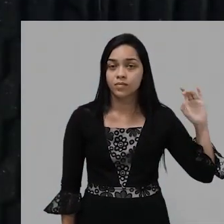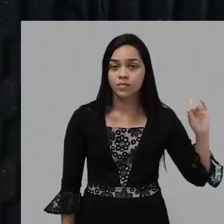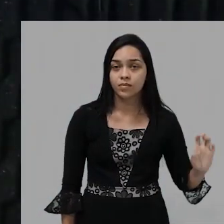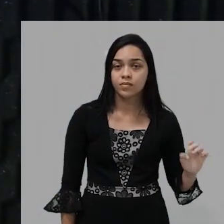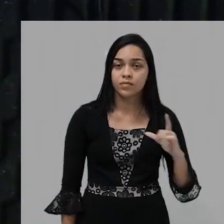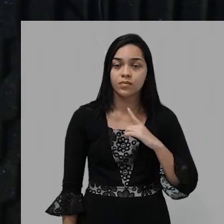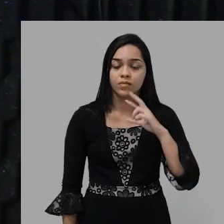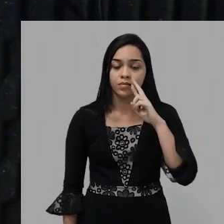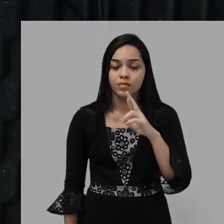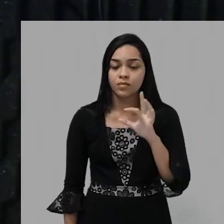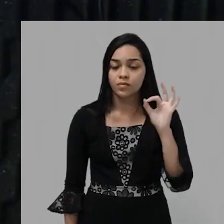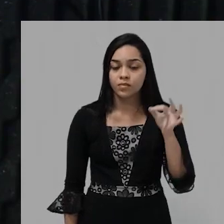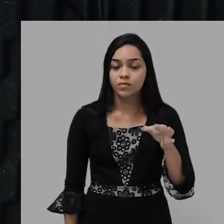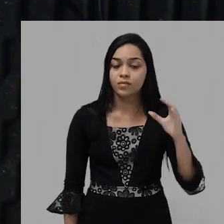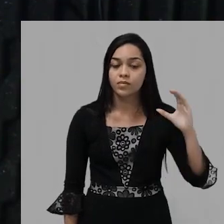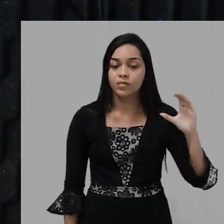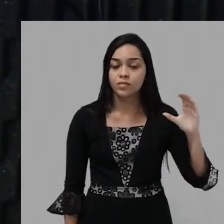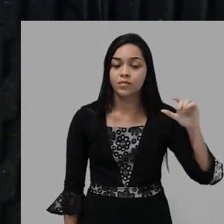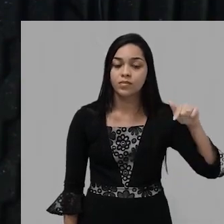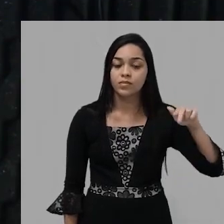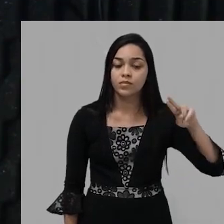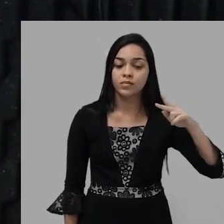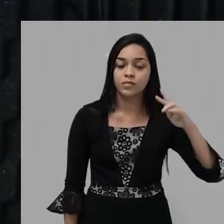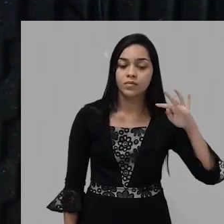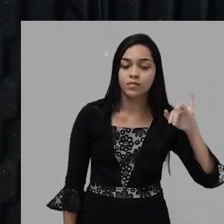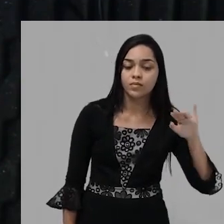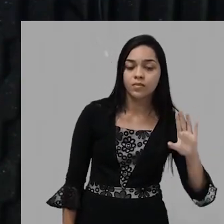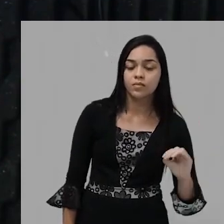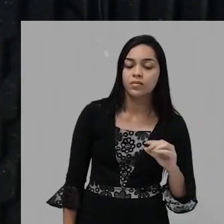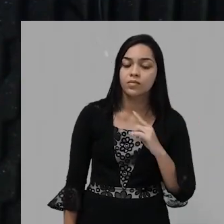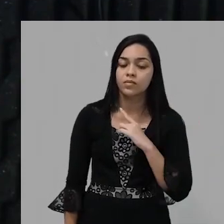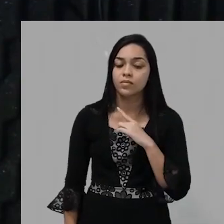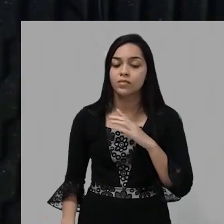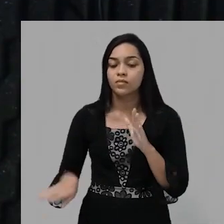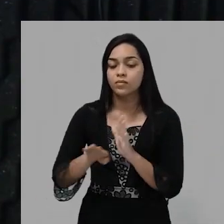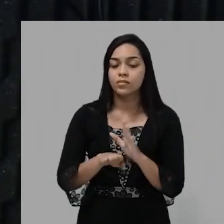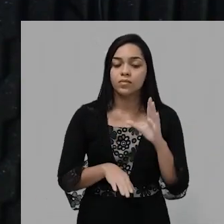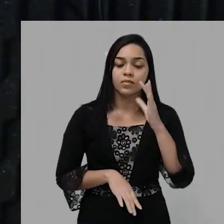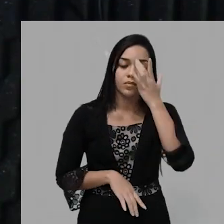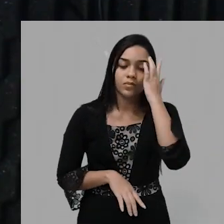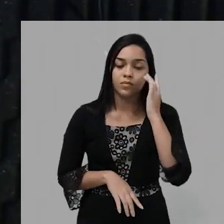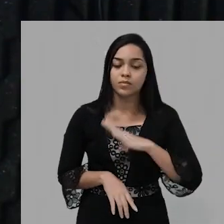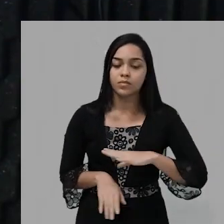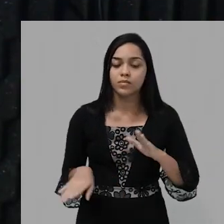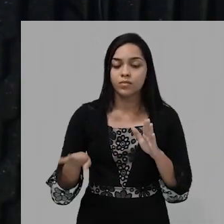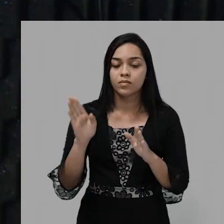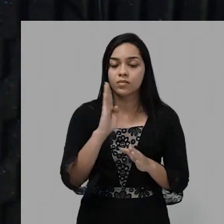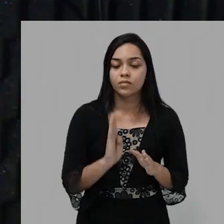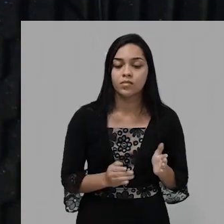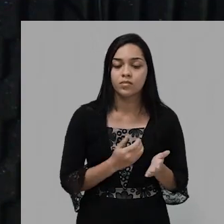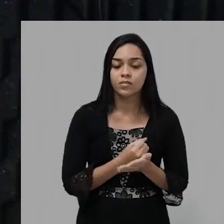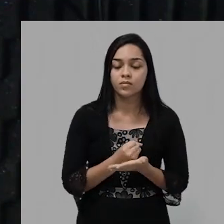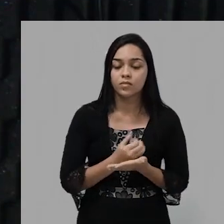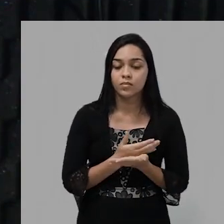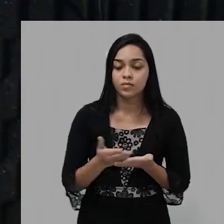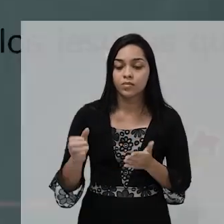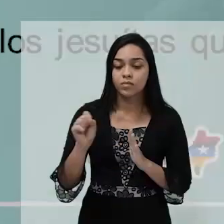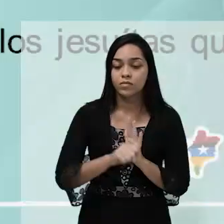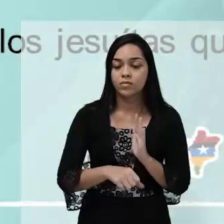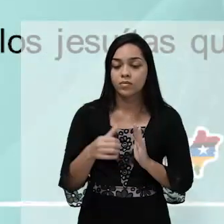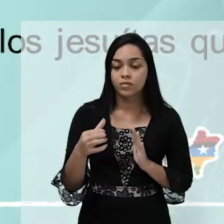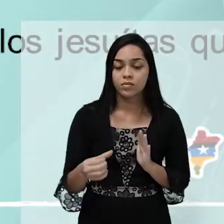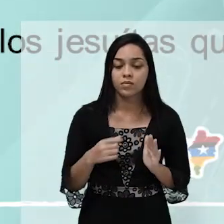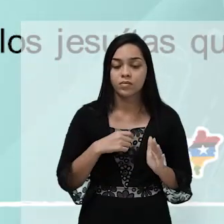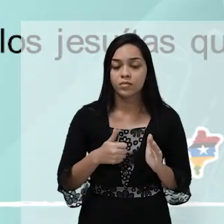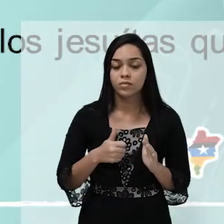Alternativa correta, quinhentismo. Letra C. Com a chegada dos portugueses ao Brasil, no início do século XVI, surge a